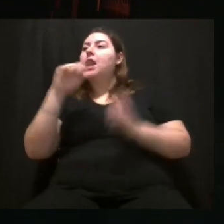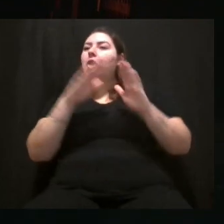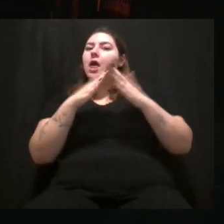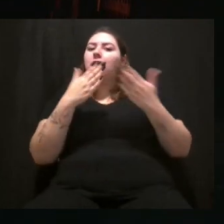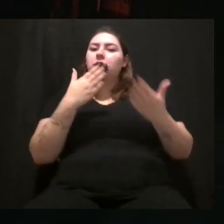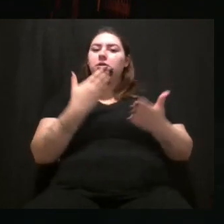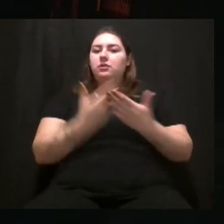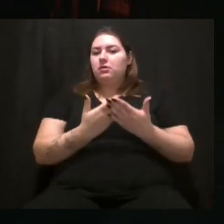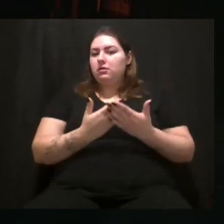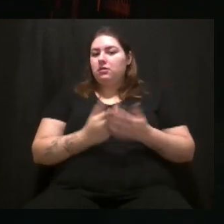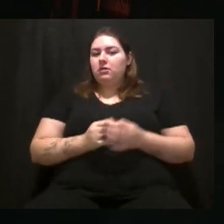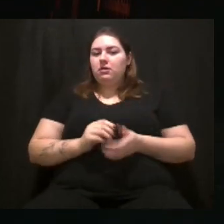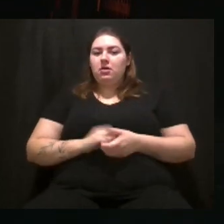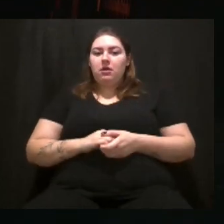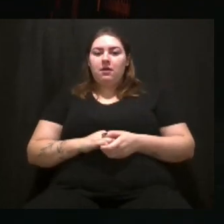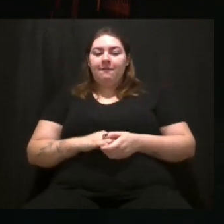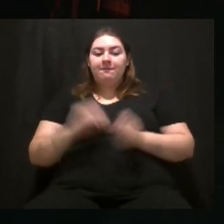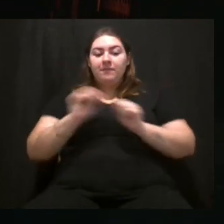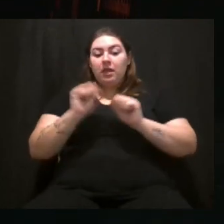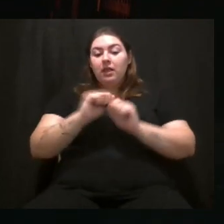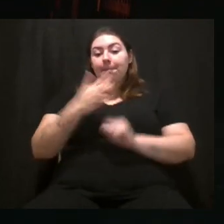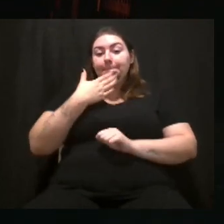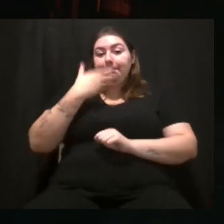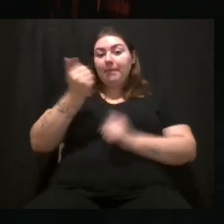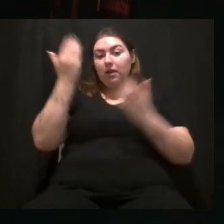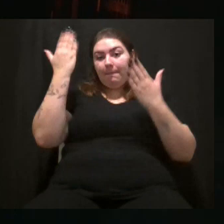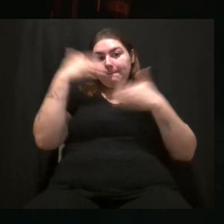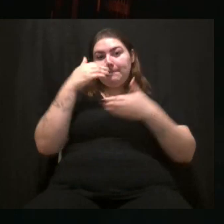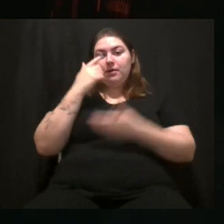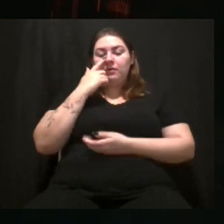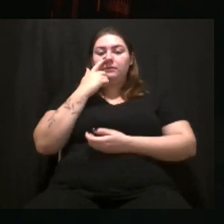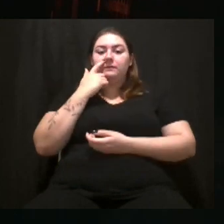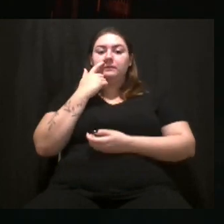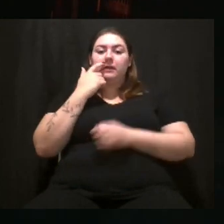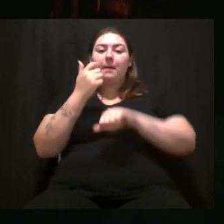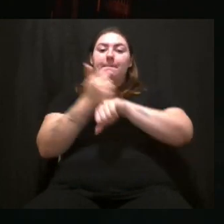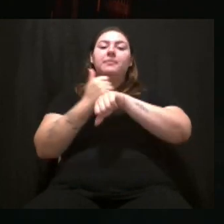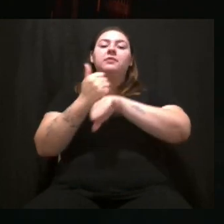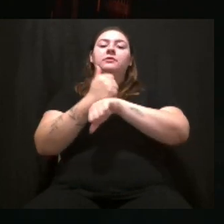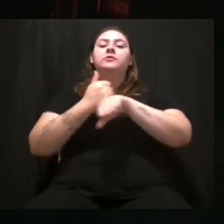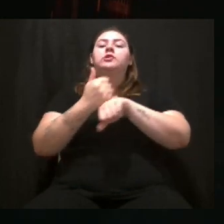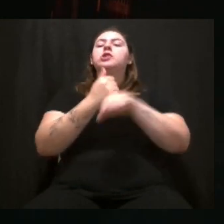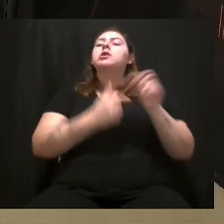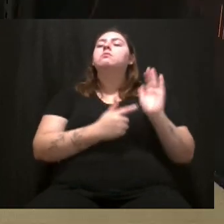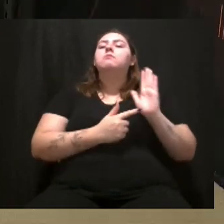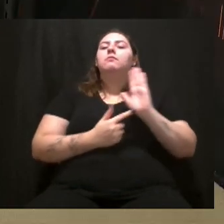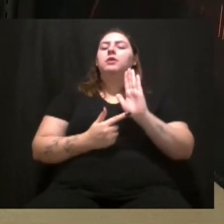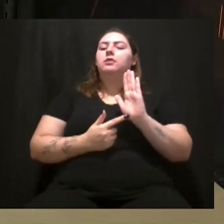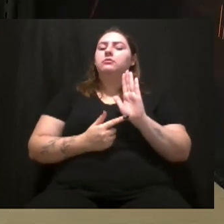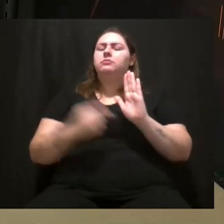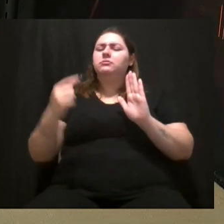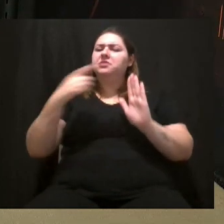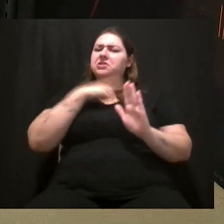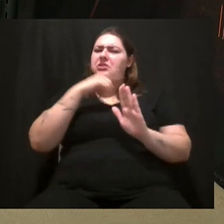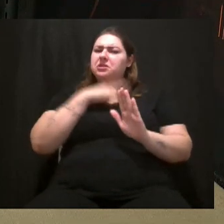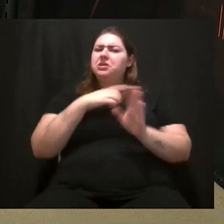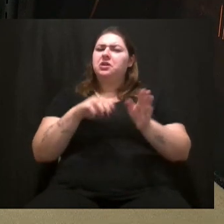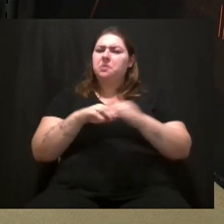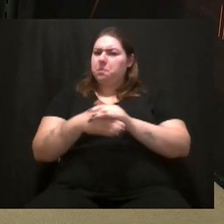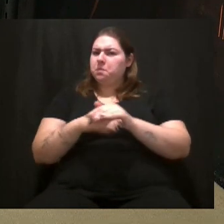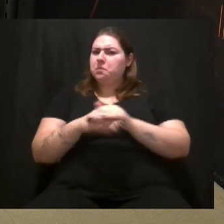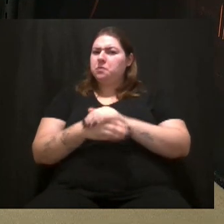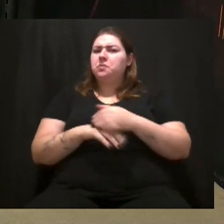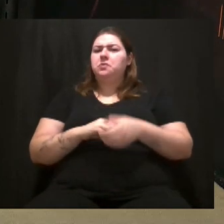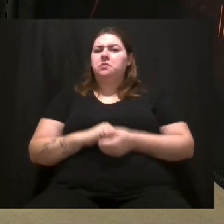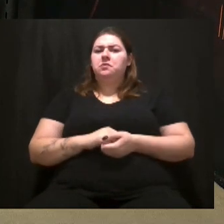melhor vestibular e que você seja um profissional de destaque. Tem essa tendência, e isso é uma cultura, isso